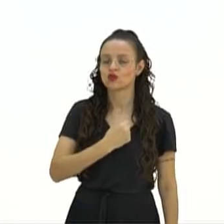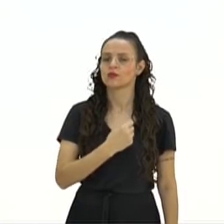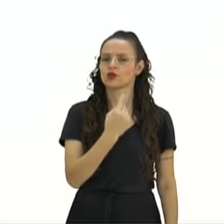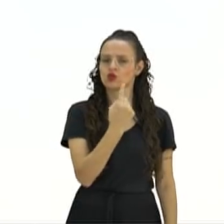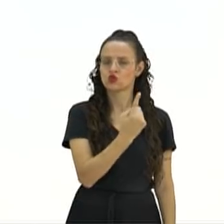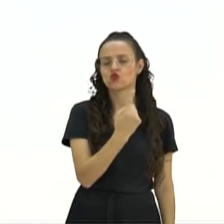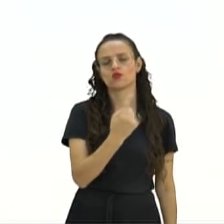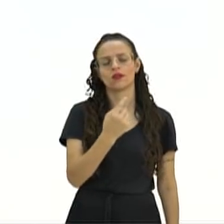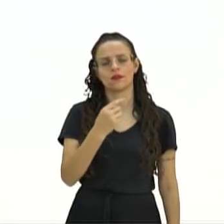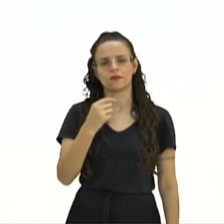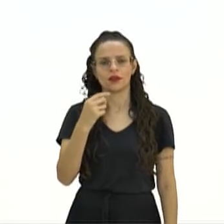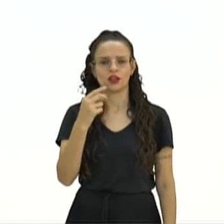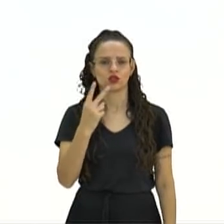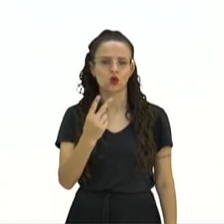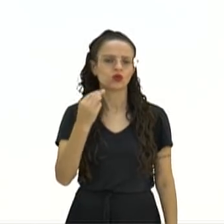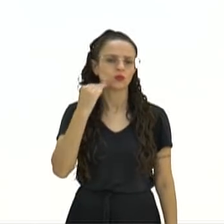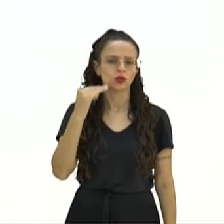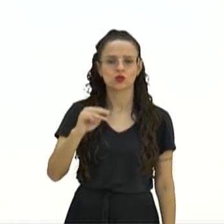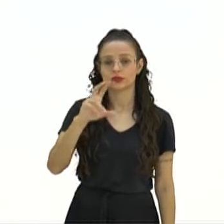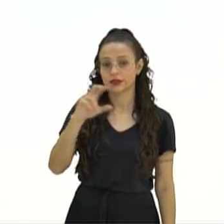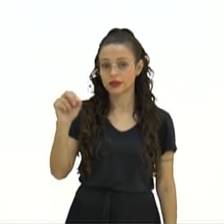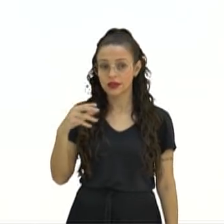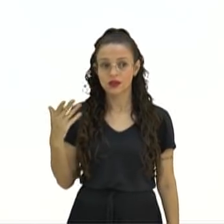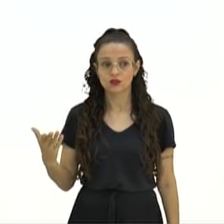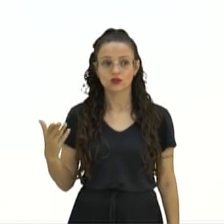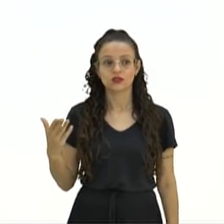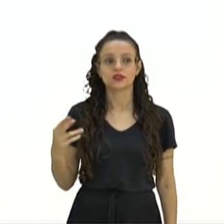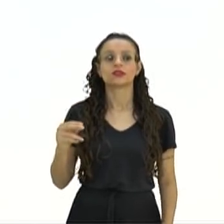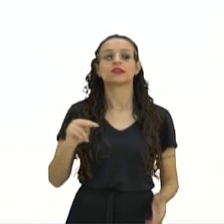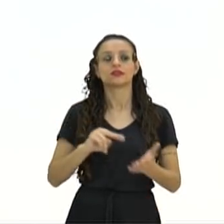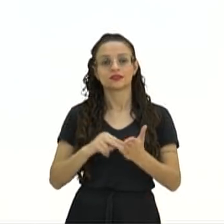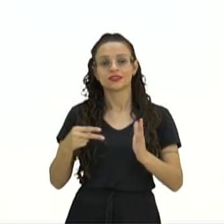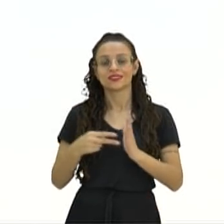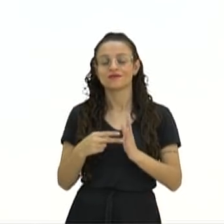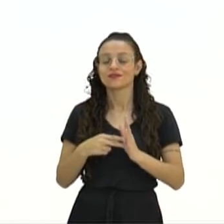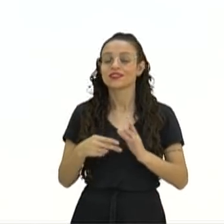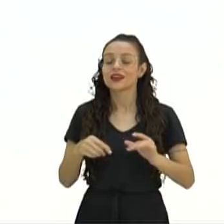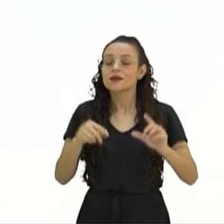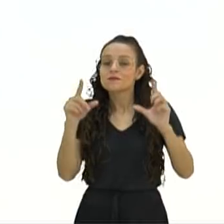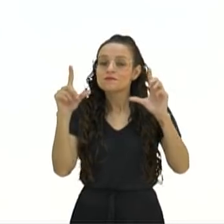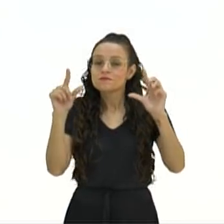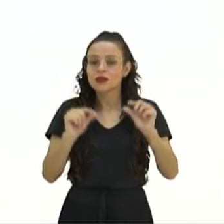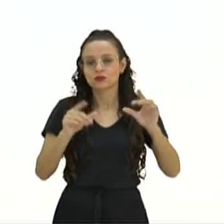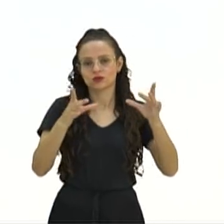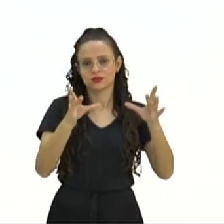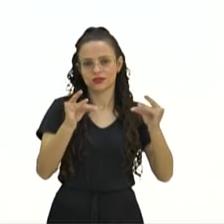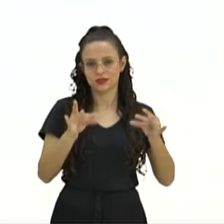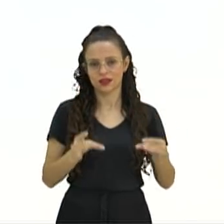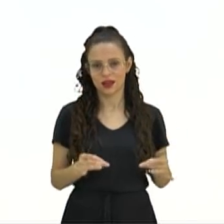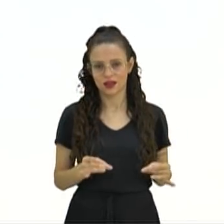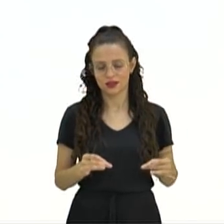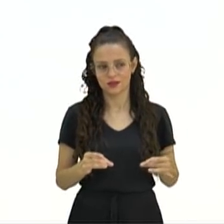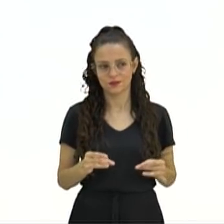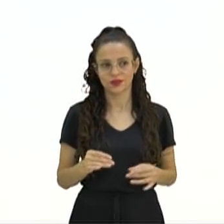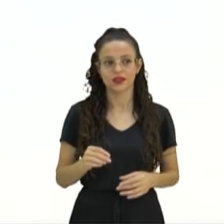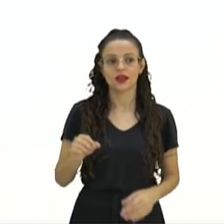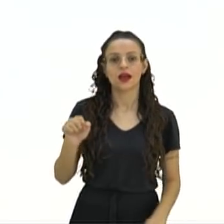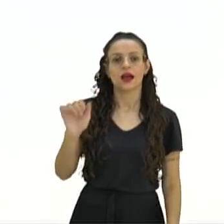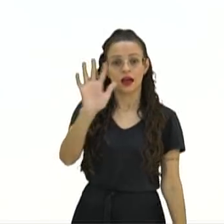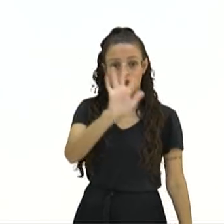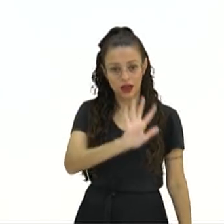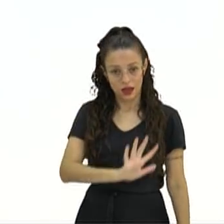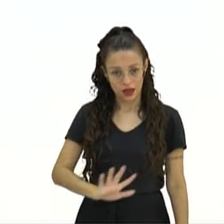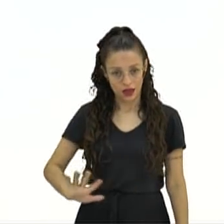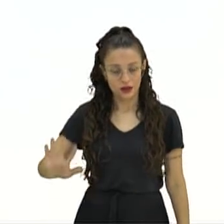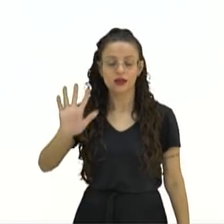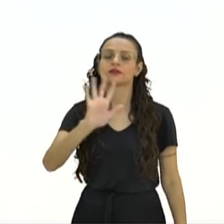1 para 2 milhões e 500 ali, menos detalhes eu vou ter. Então, eu vou ter uma área aqui com uma